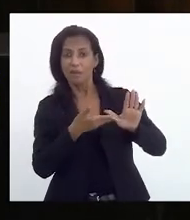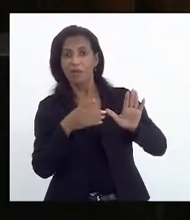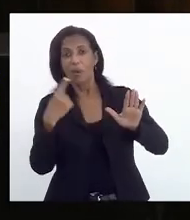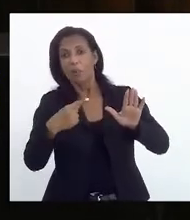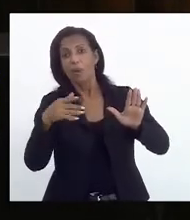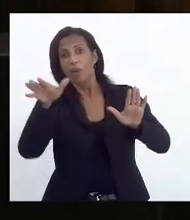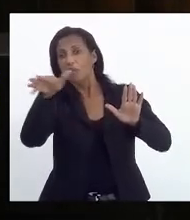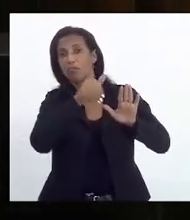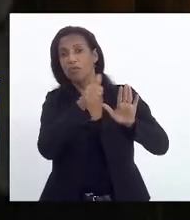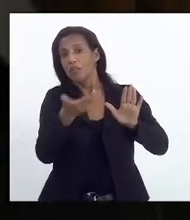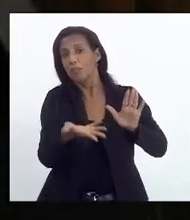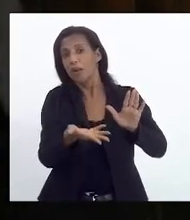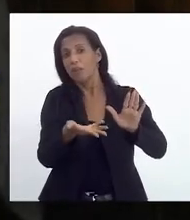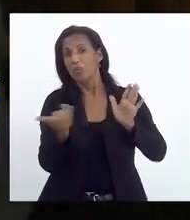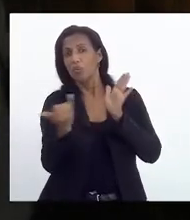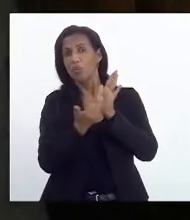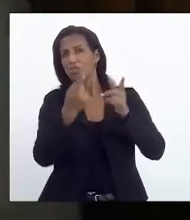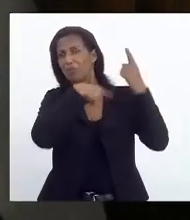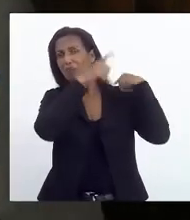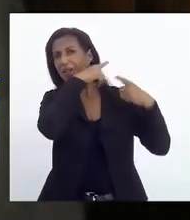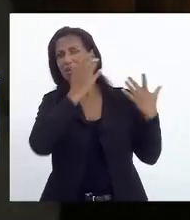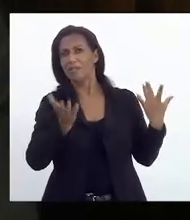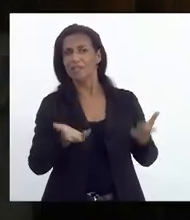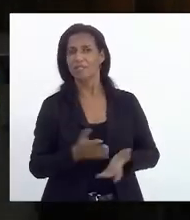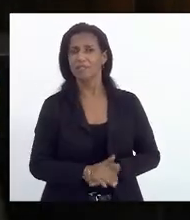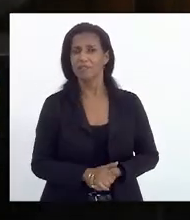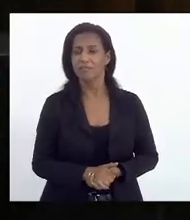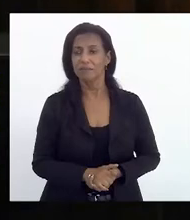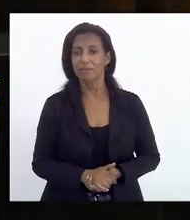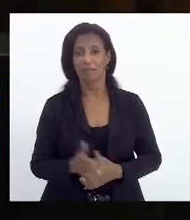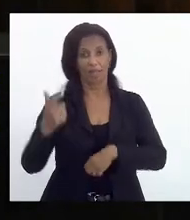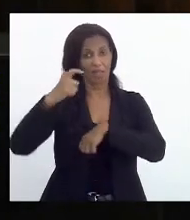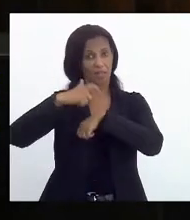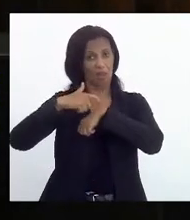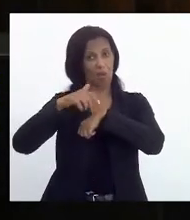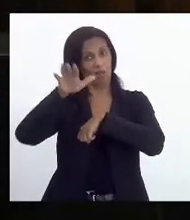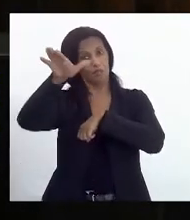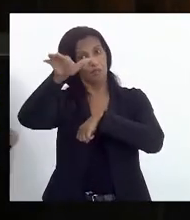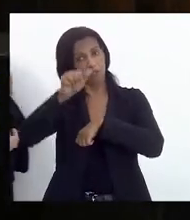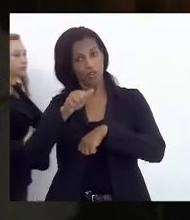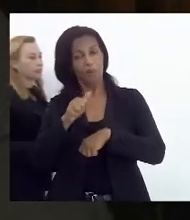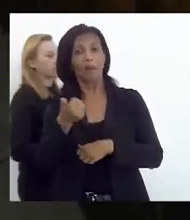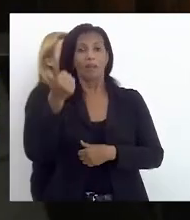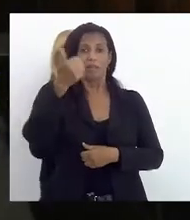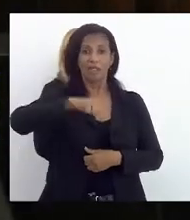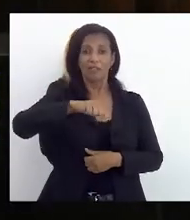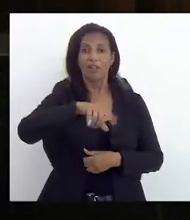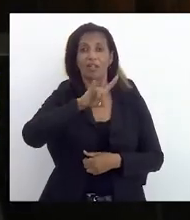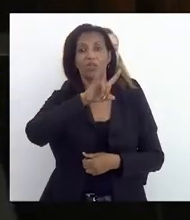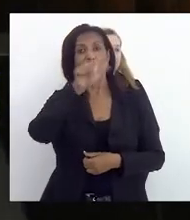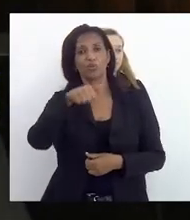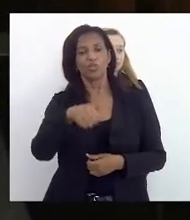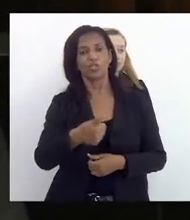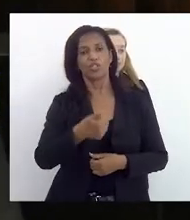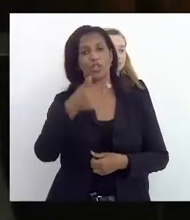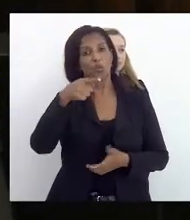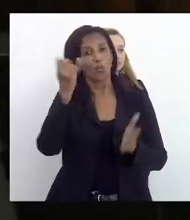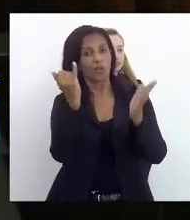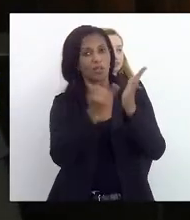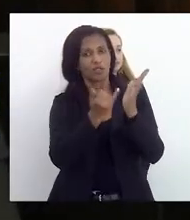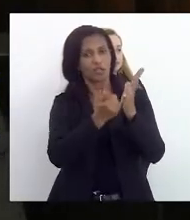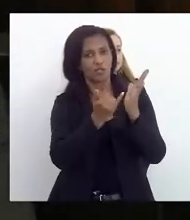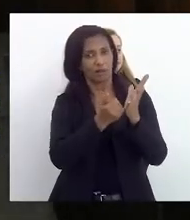não foram chamados o edital foi lá atrás na hora que for chamado tá valendo a data do